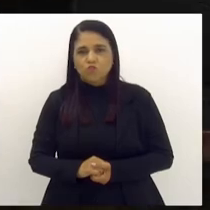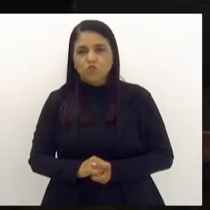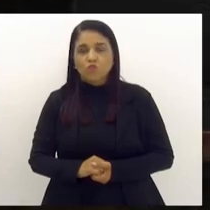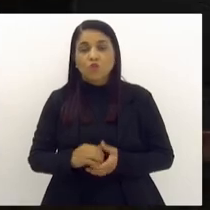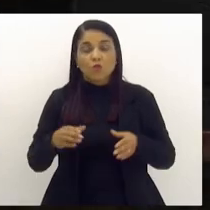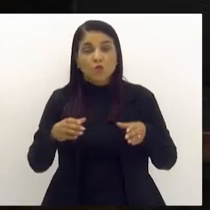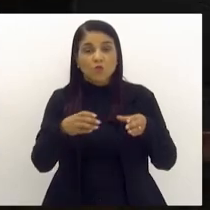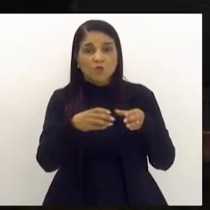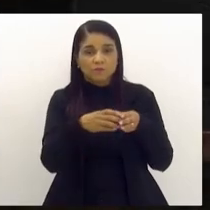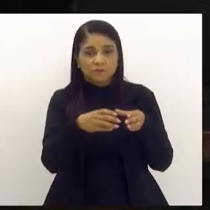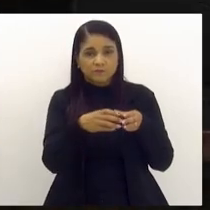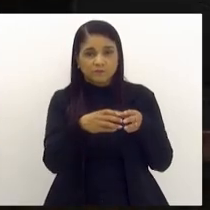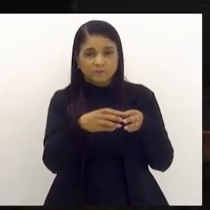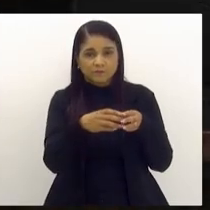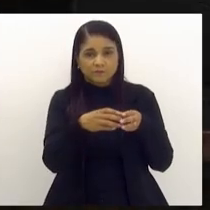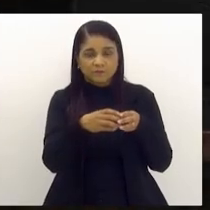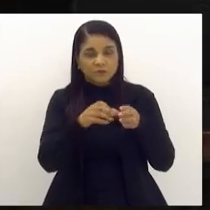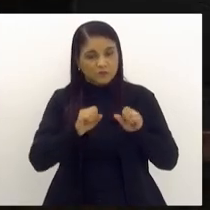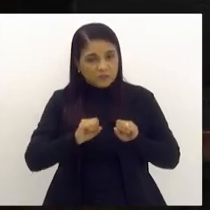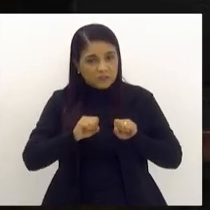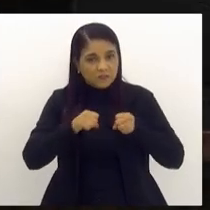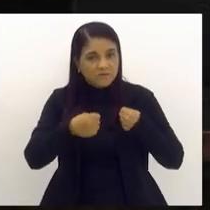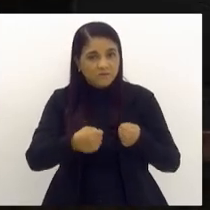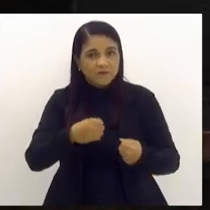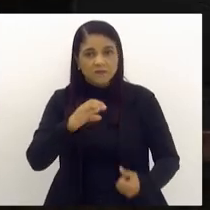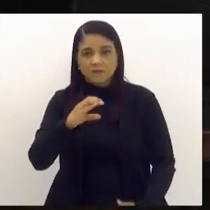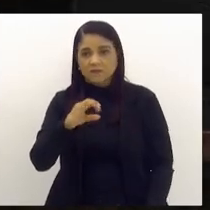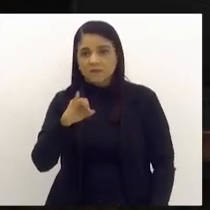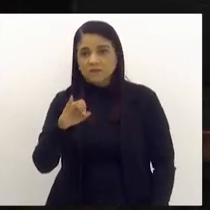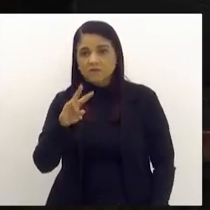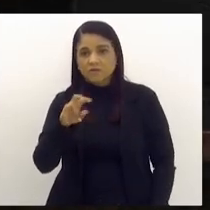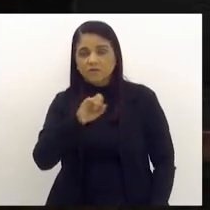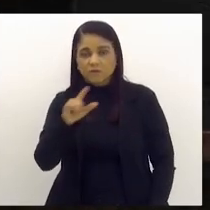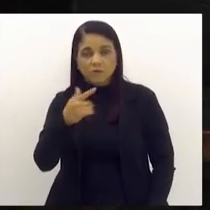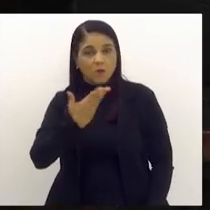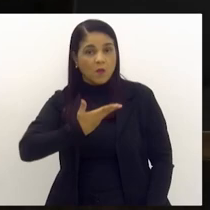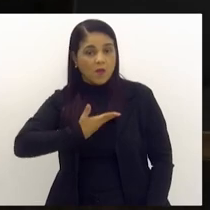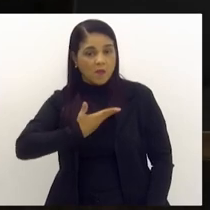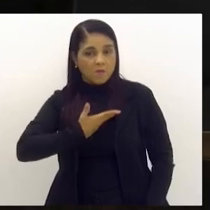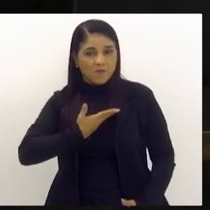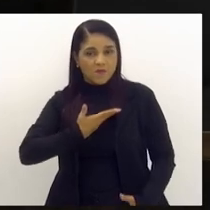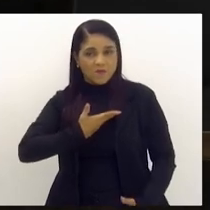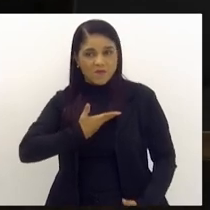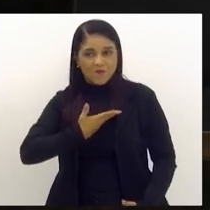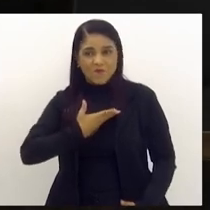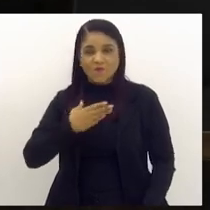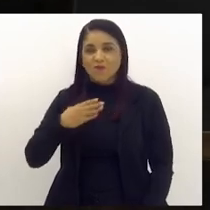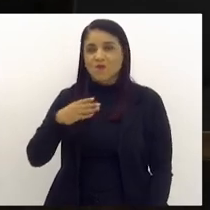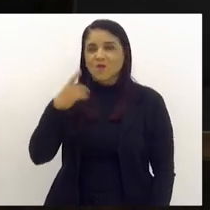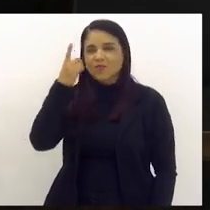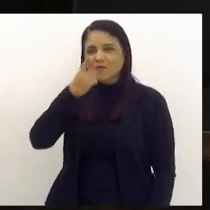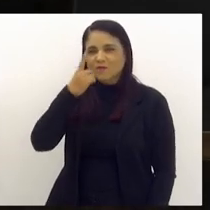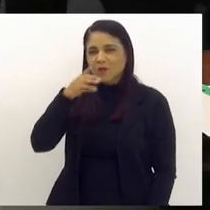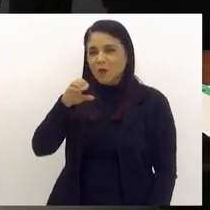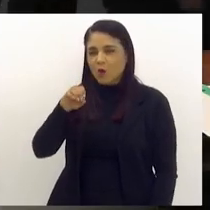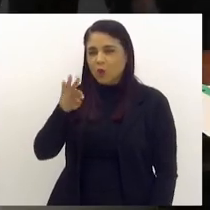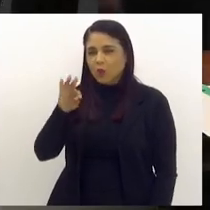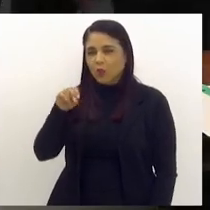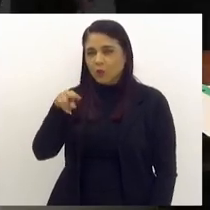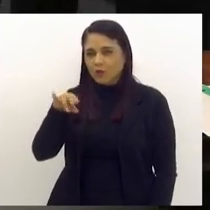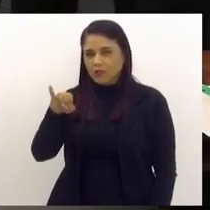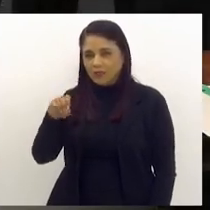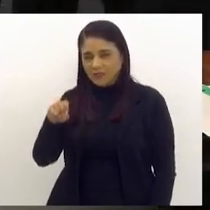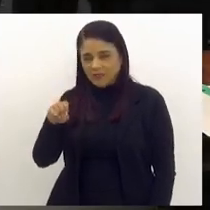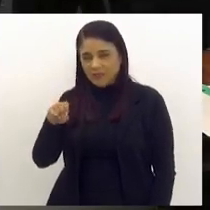Pela Comissão de Defesa Civil, nosso querido amigo de volta, deputado Otoni de Paula Pai.